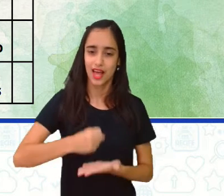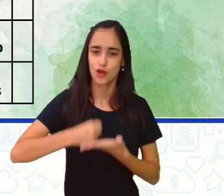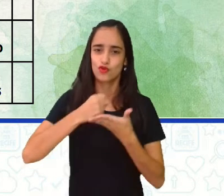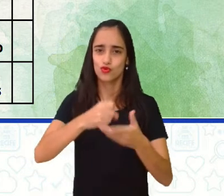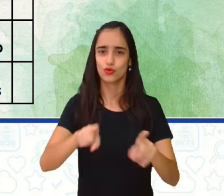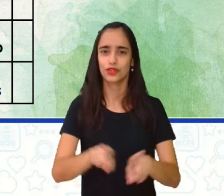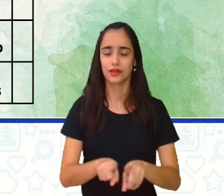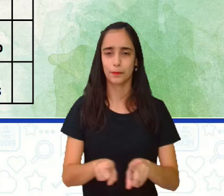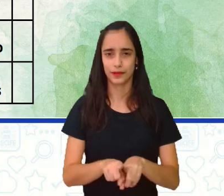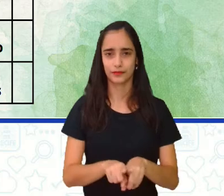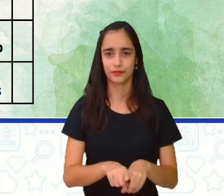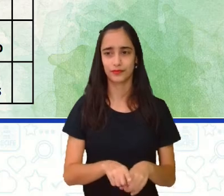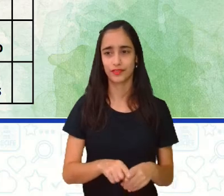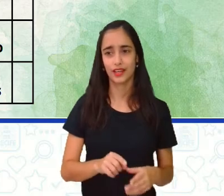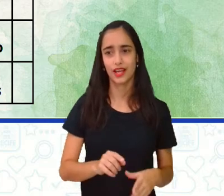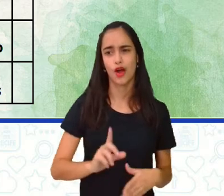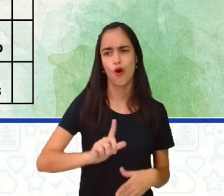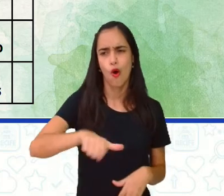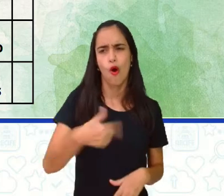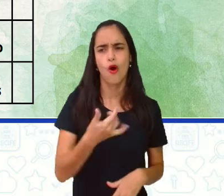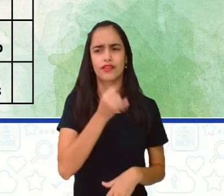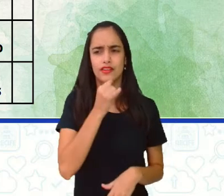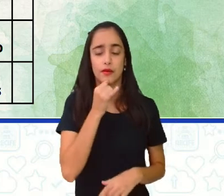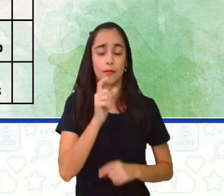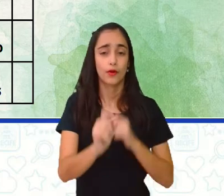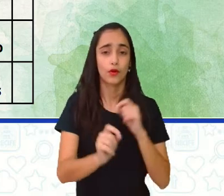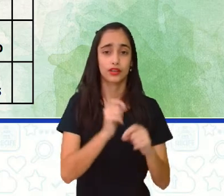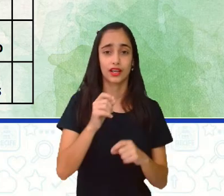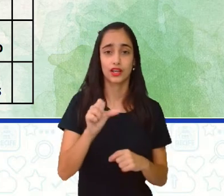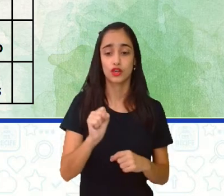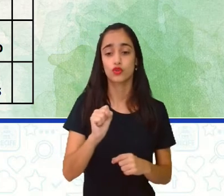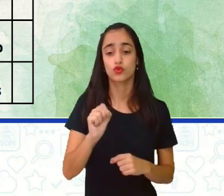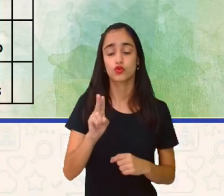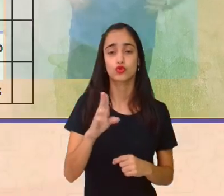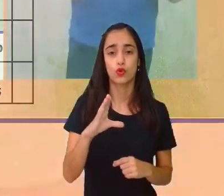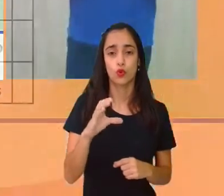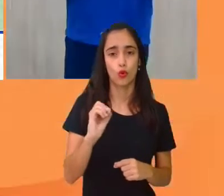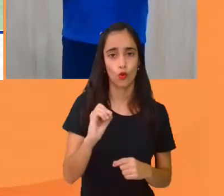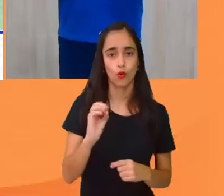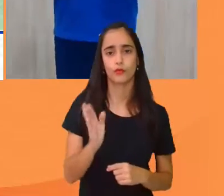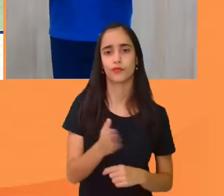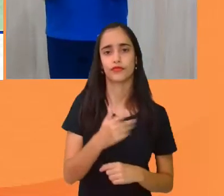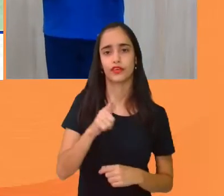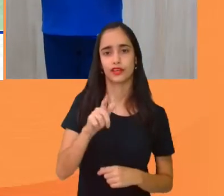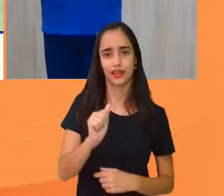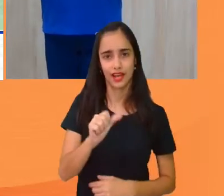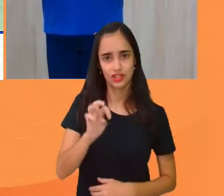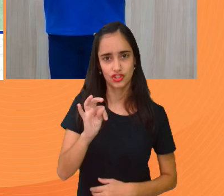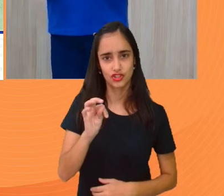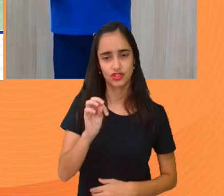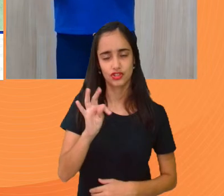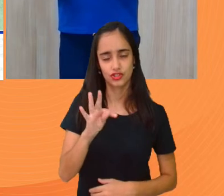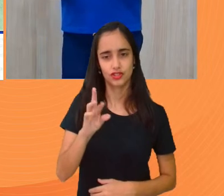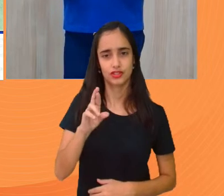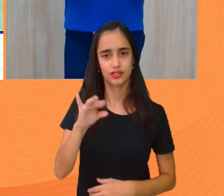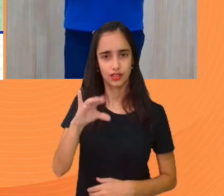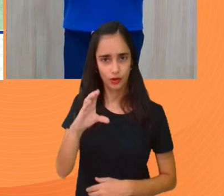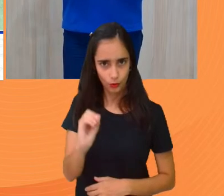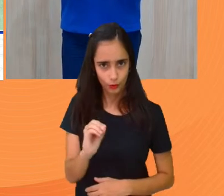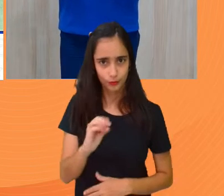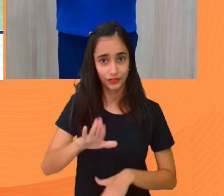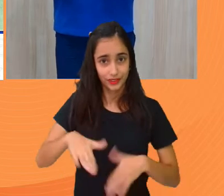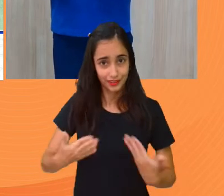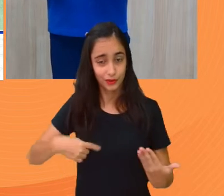destrói como verdadeiros agentes para matar esses patógenos. Então, nós temos aí um conjunto